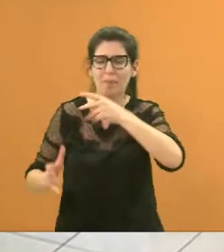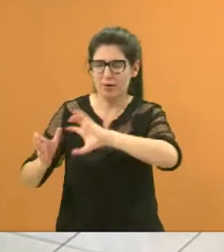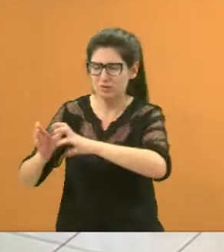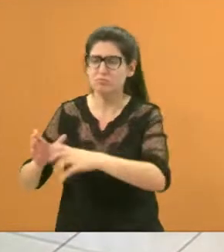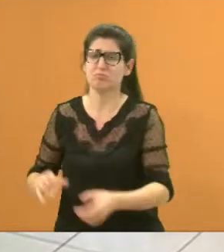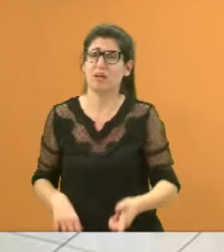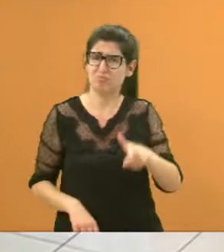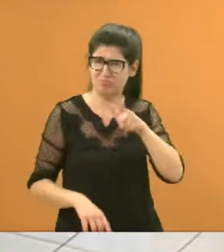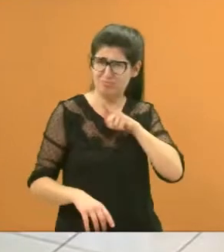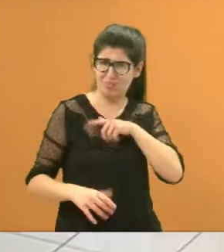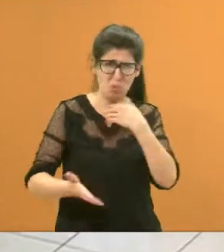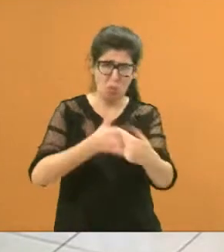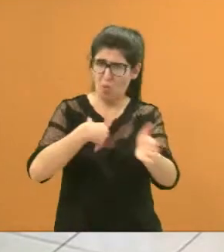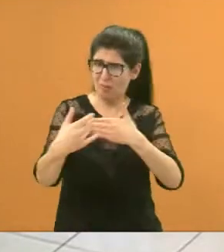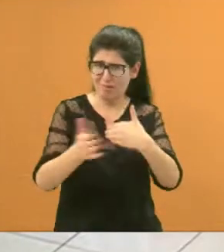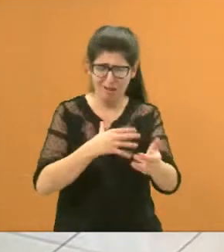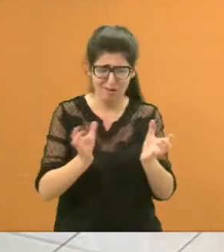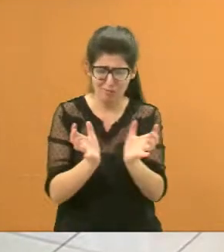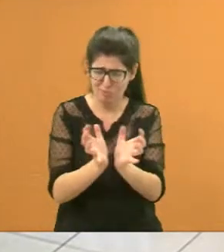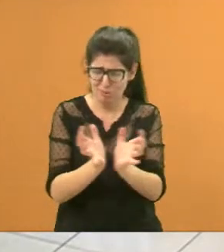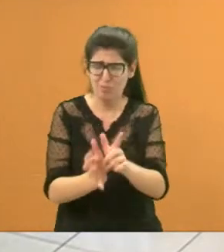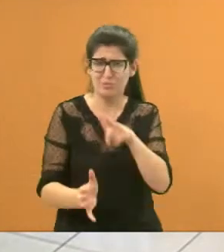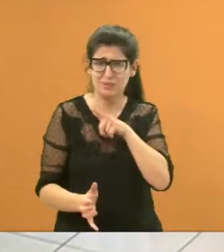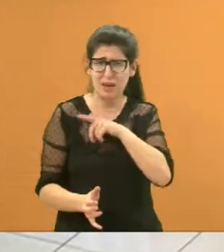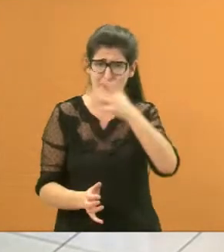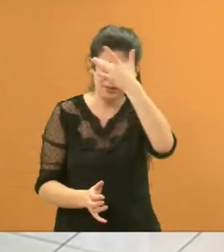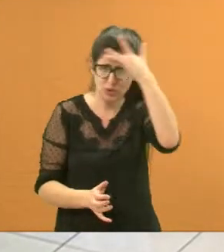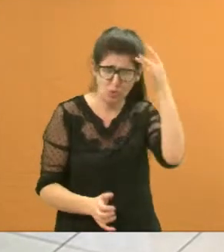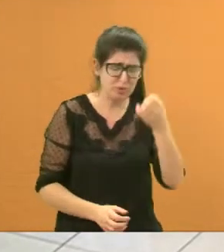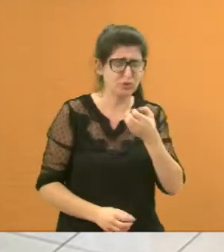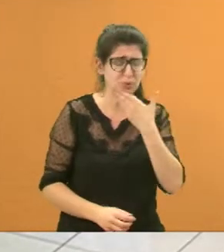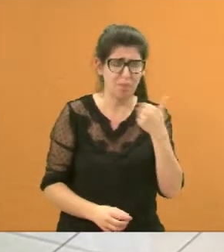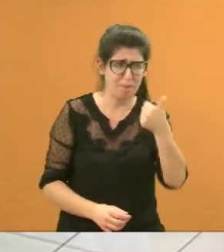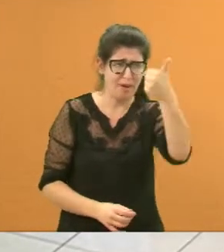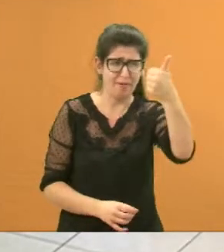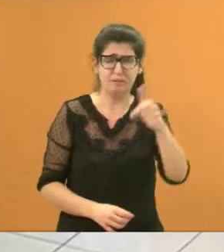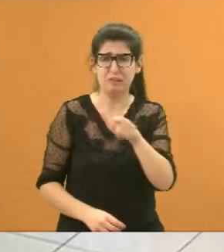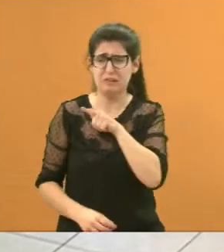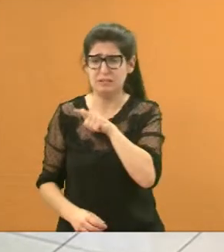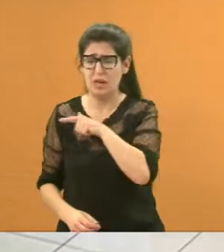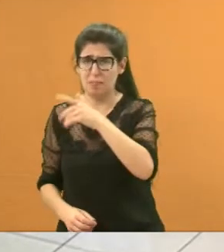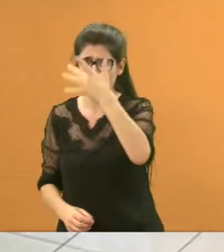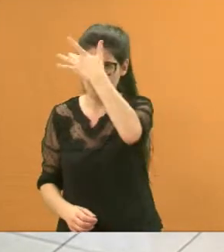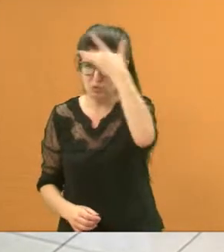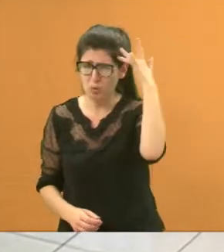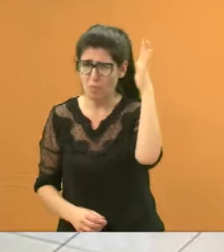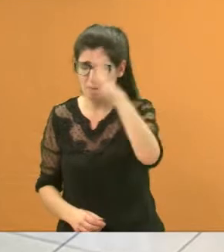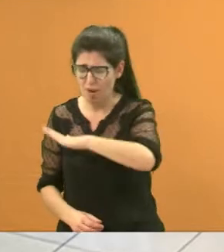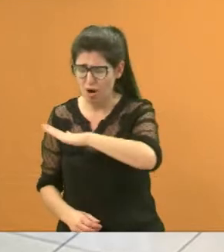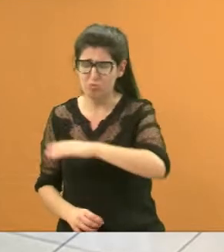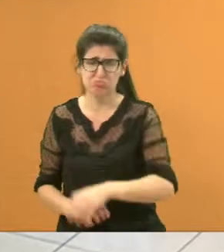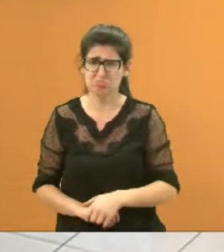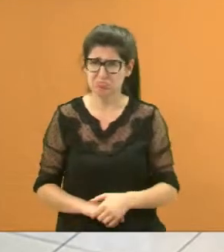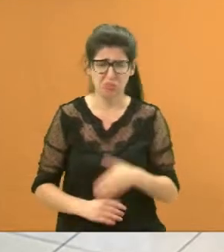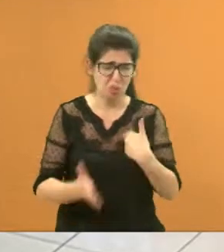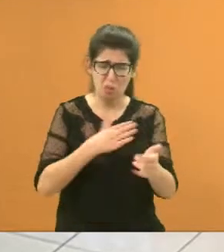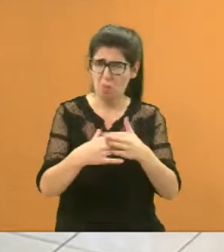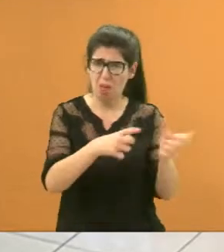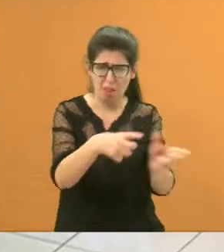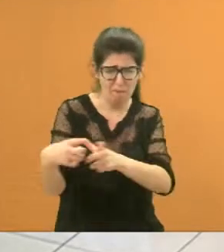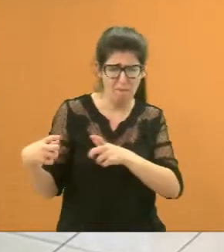bem e pessoas do mal. Perfeito. Mas vale a pena, quando quando a gente fala de campanha de eleição, agora que nós estamos próximos, pedir